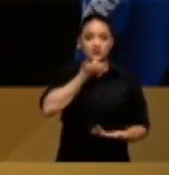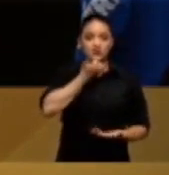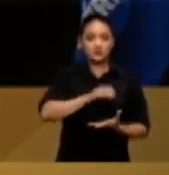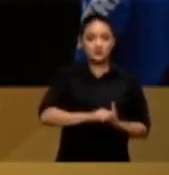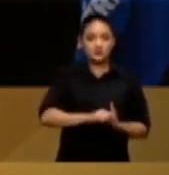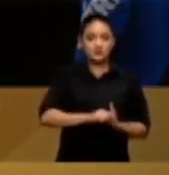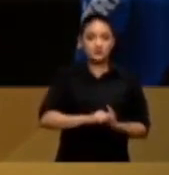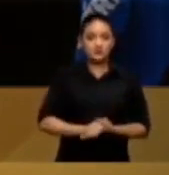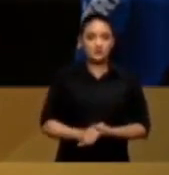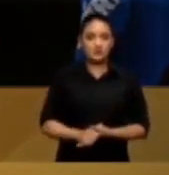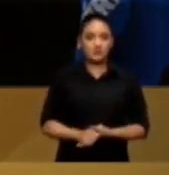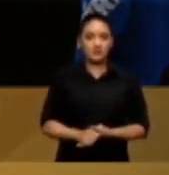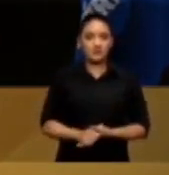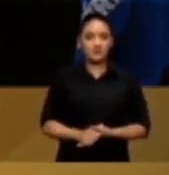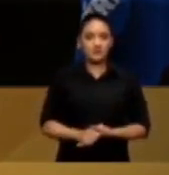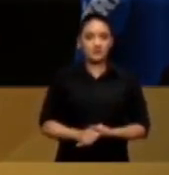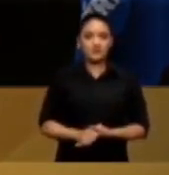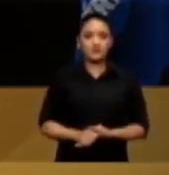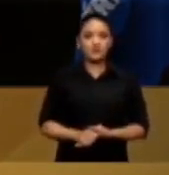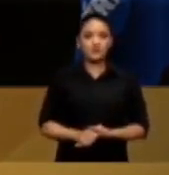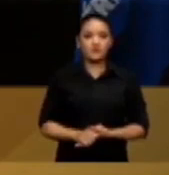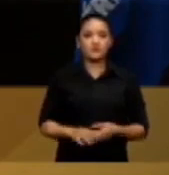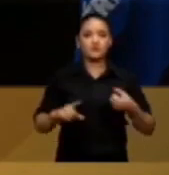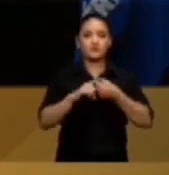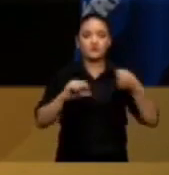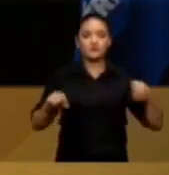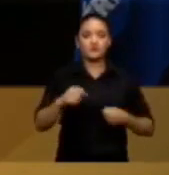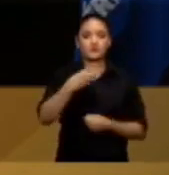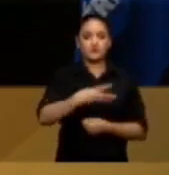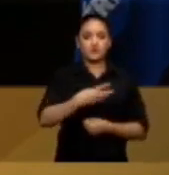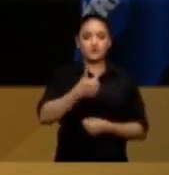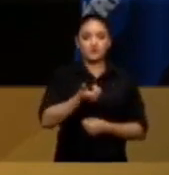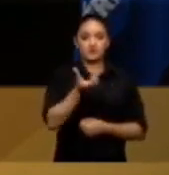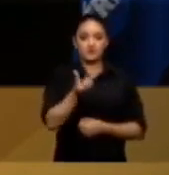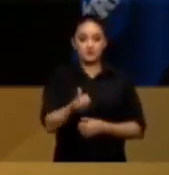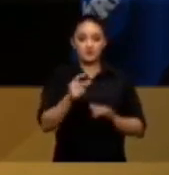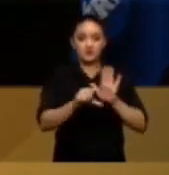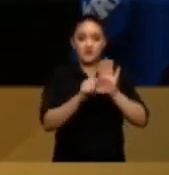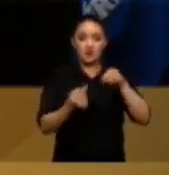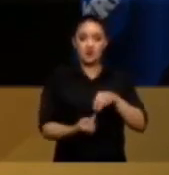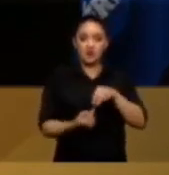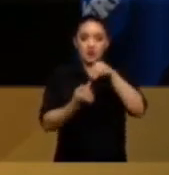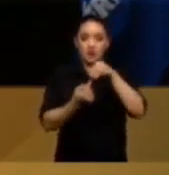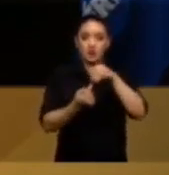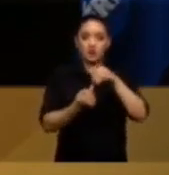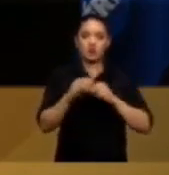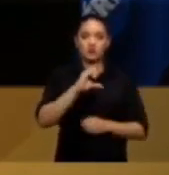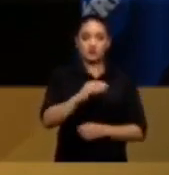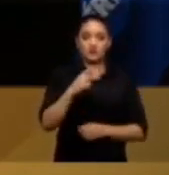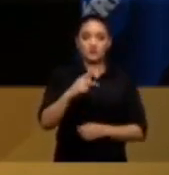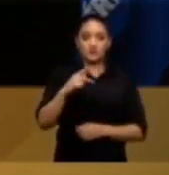No novel artigo 316, senhoras ministras, senhores ministros, no seu parágrafo único do Código de